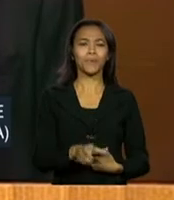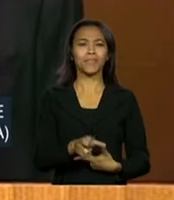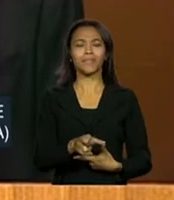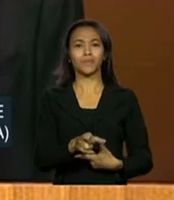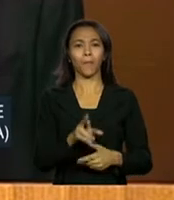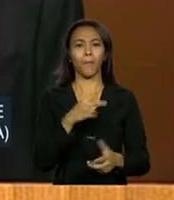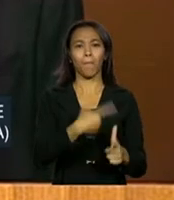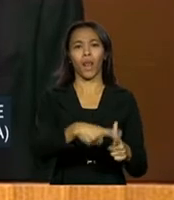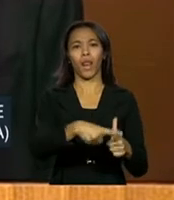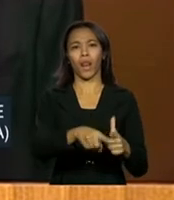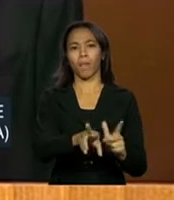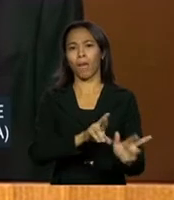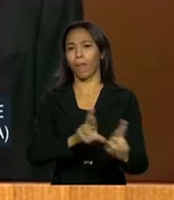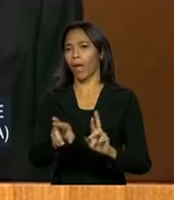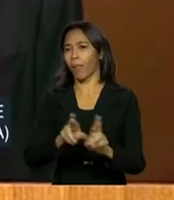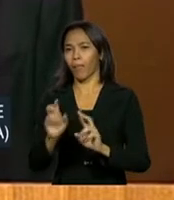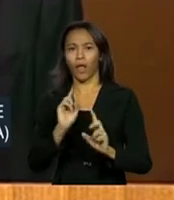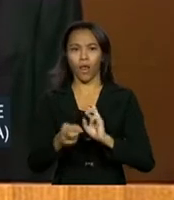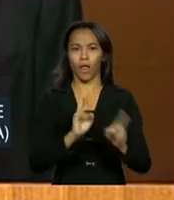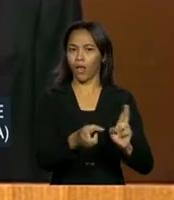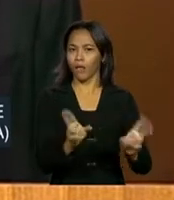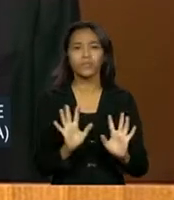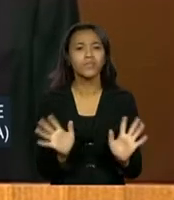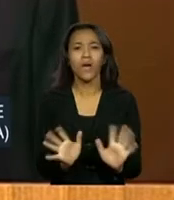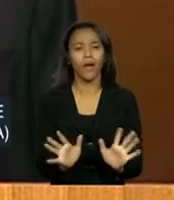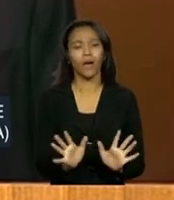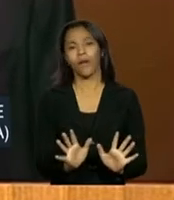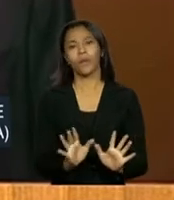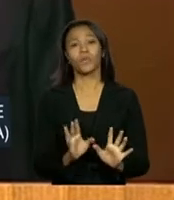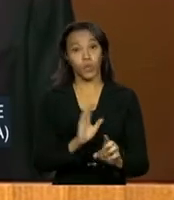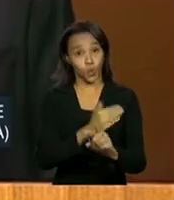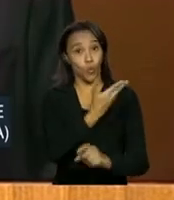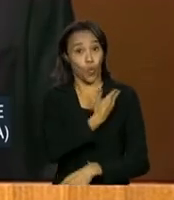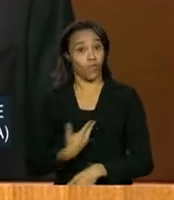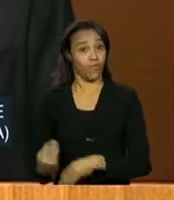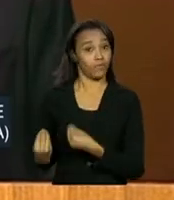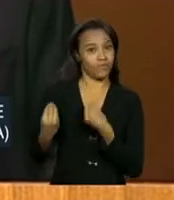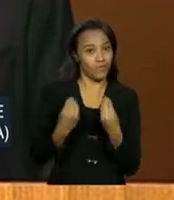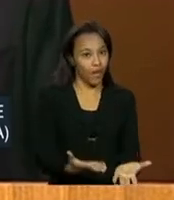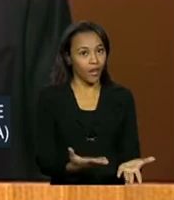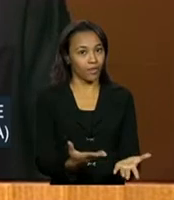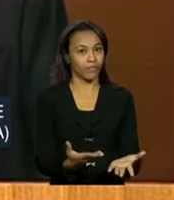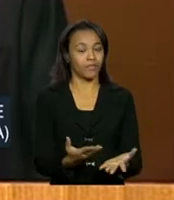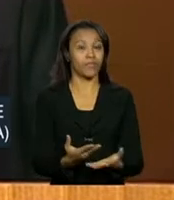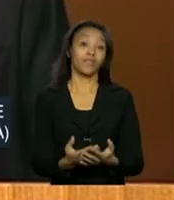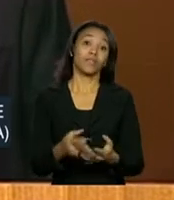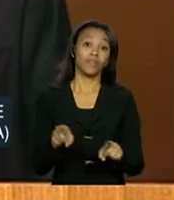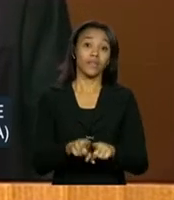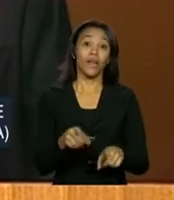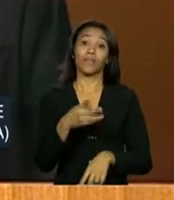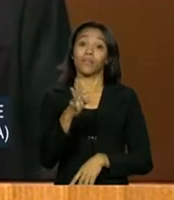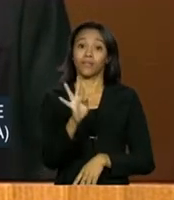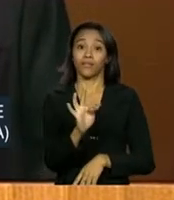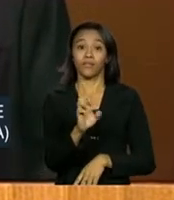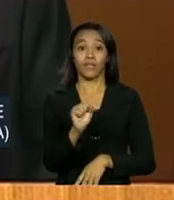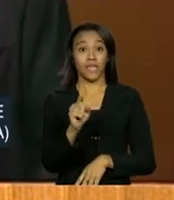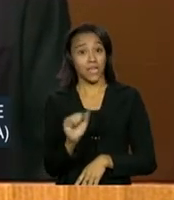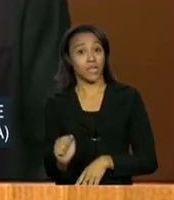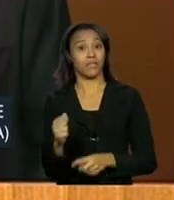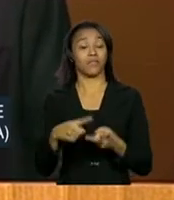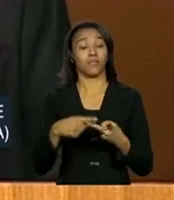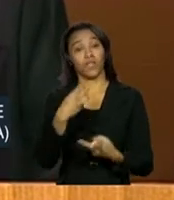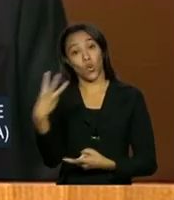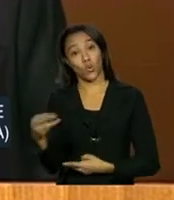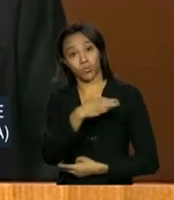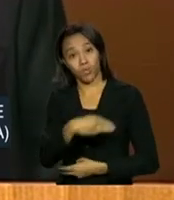demandas que ele coloque, que o governo coloque, que a Tereza coloque, que o Garibaldi coloque,